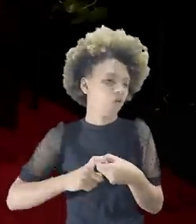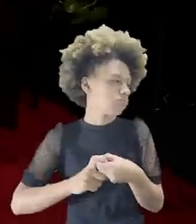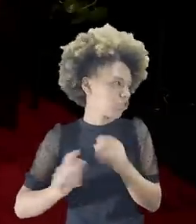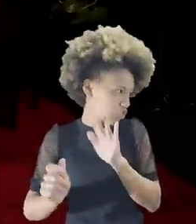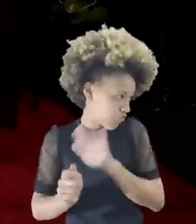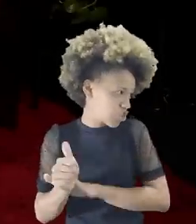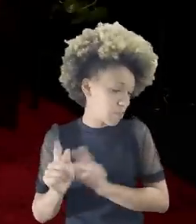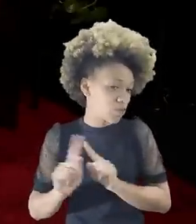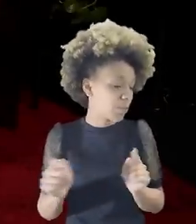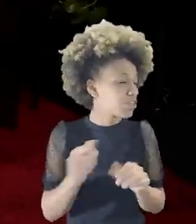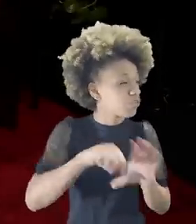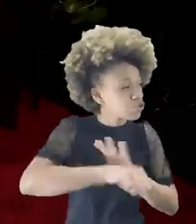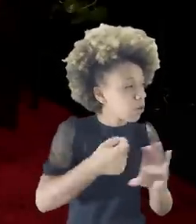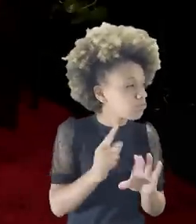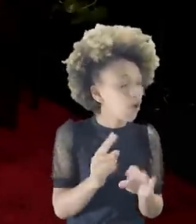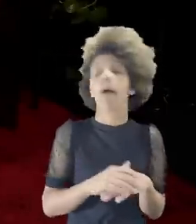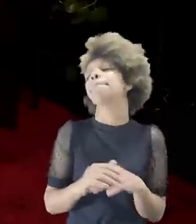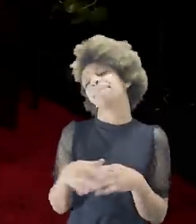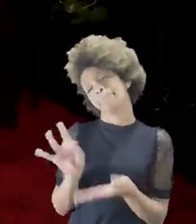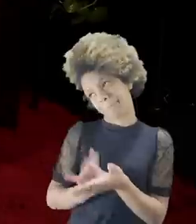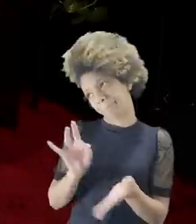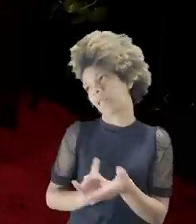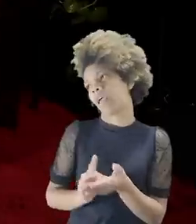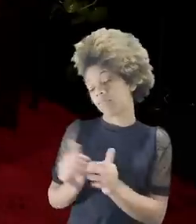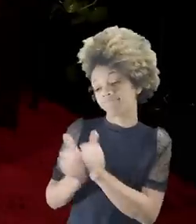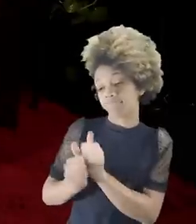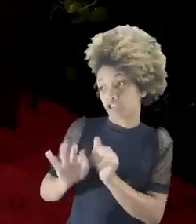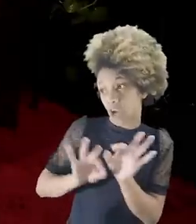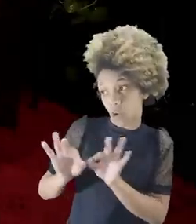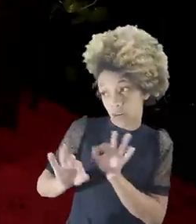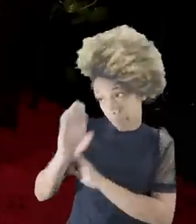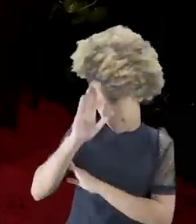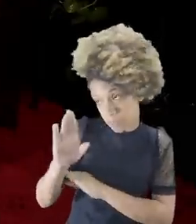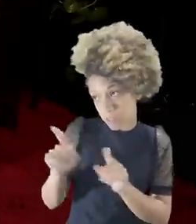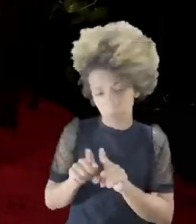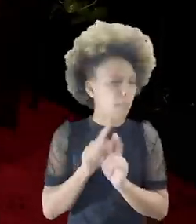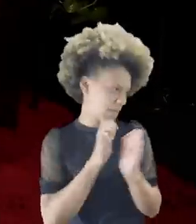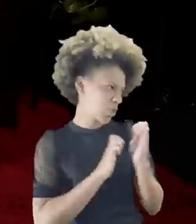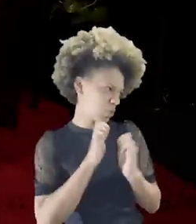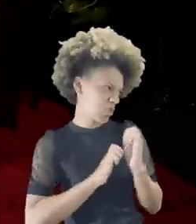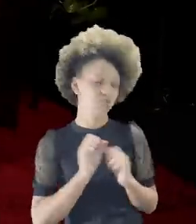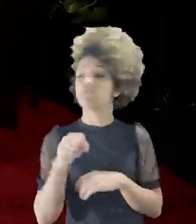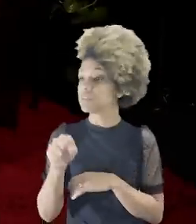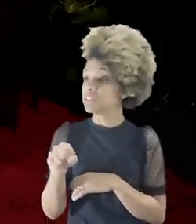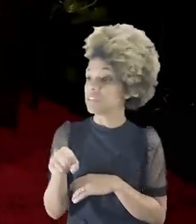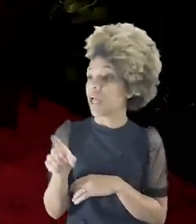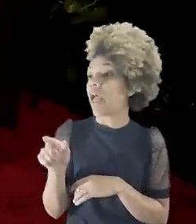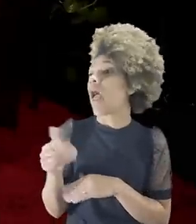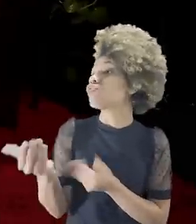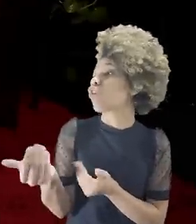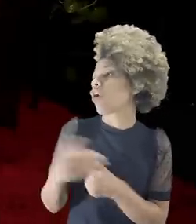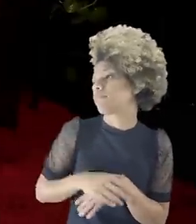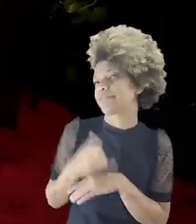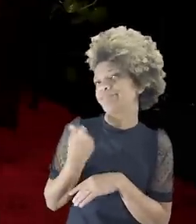o futebol já tem um mercado mais organizado principalmente questão de garotada mais jovem